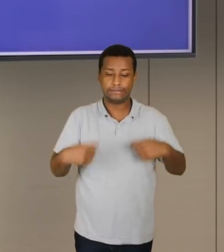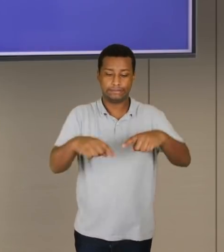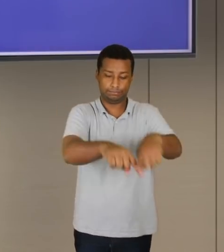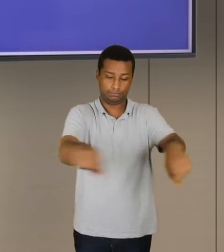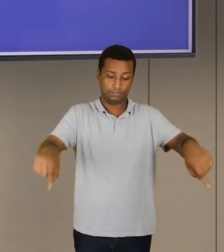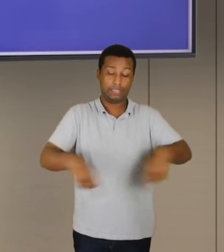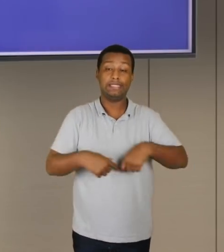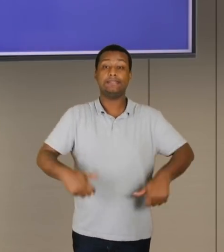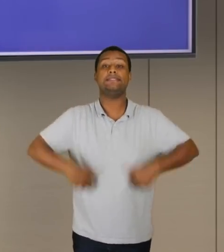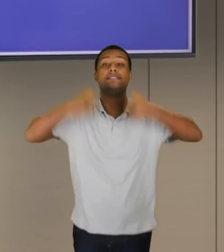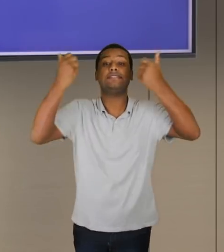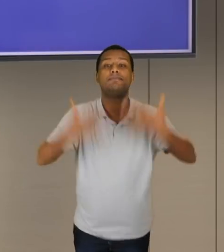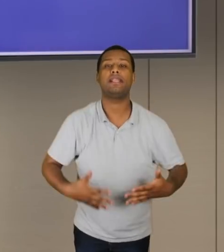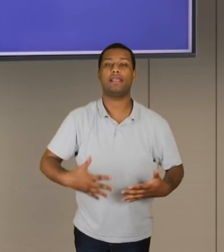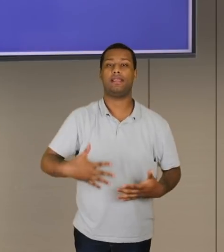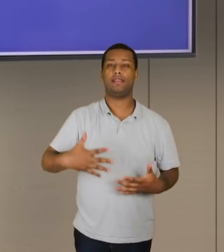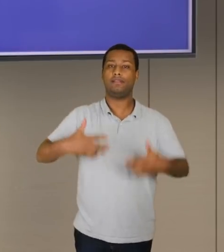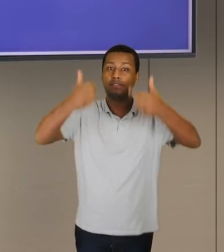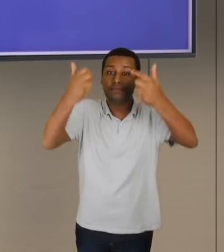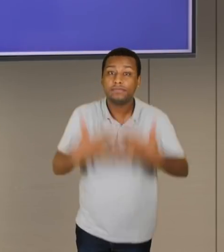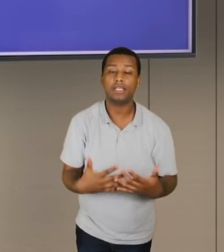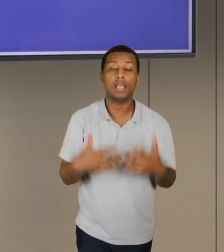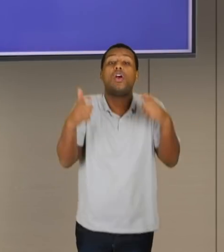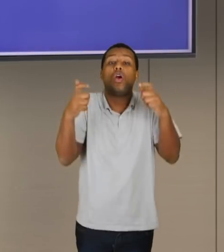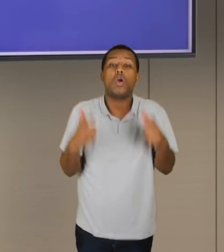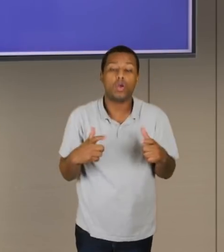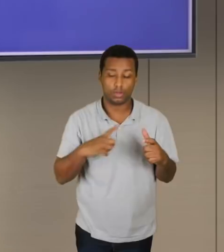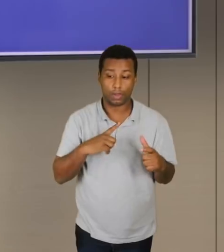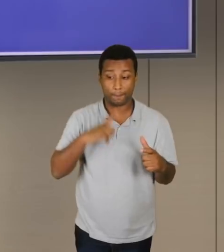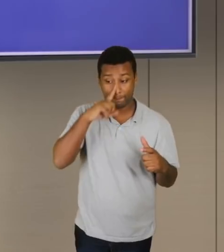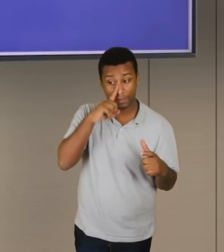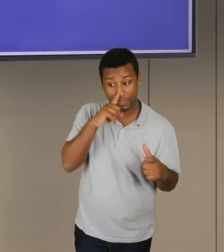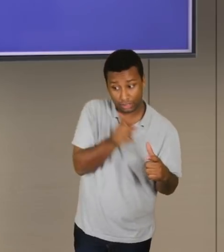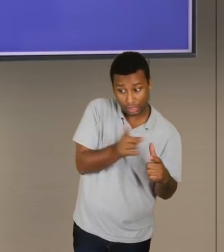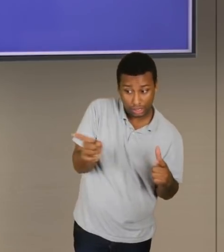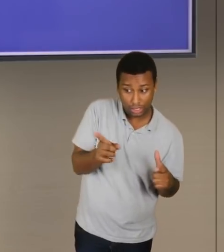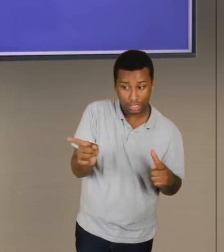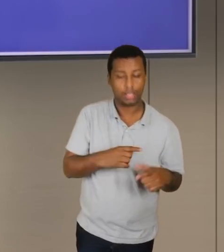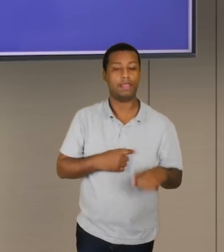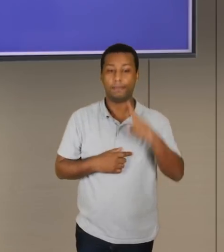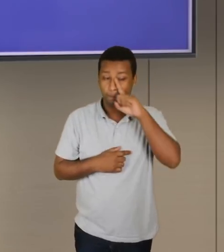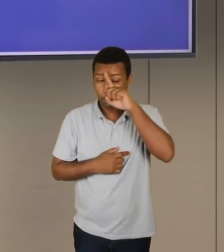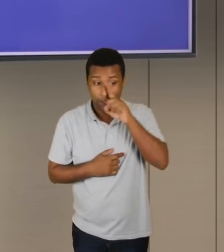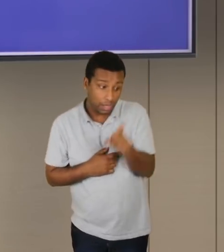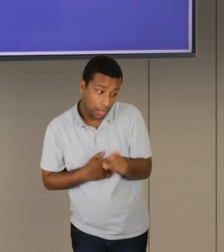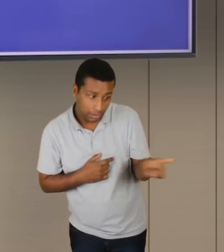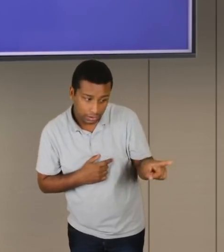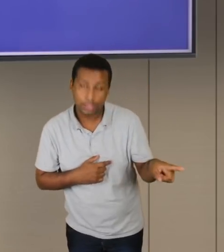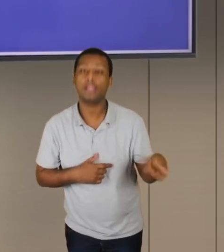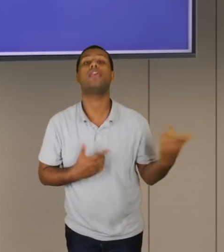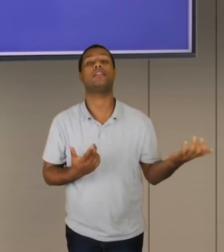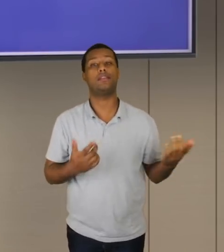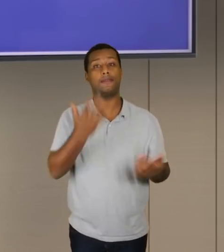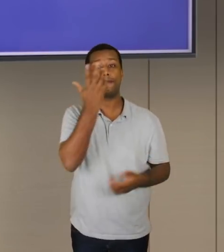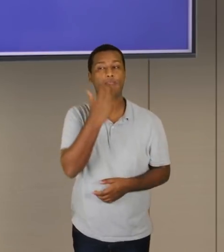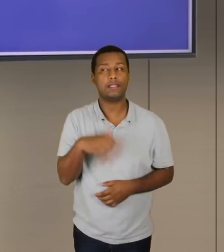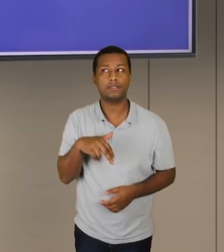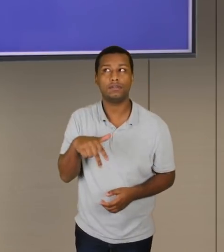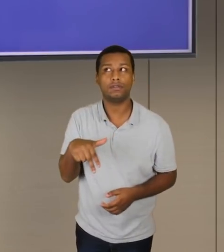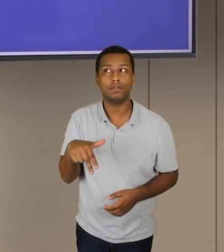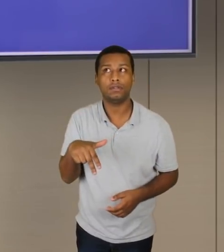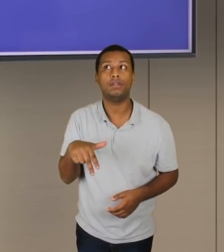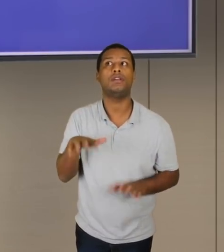sentar na igreja. Essa criança, esse adolescente, esse adulto, ele vai procurar um lugar de acordo